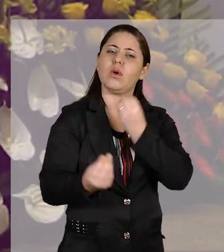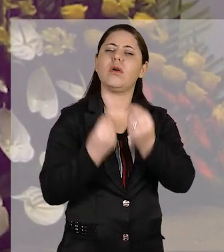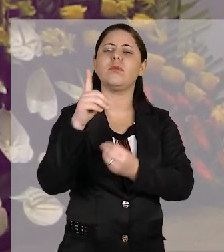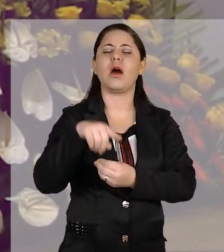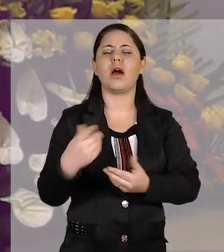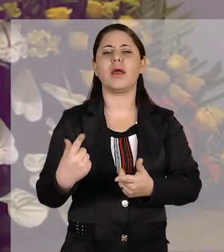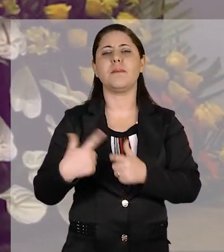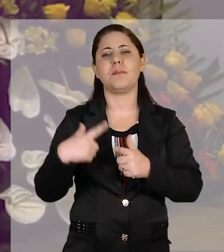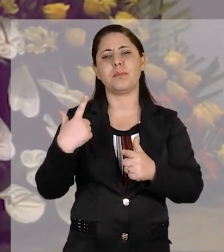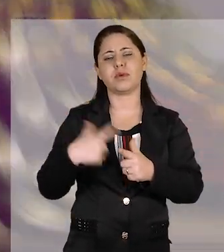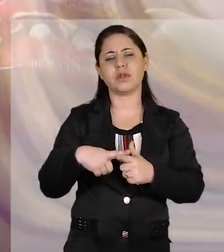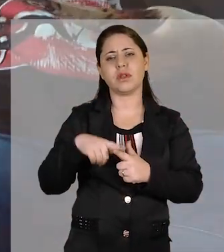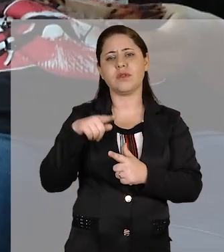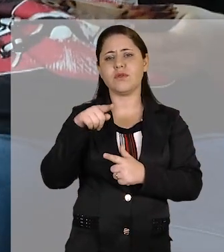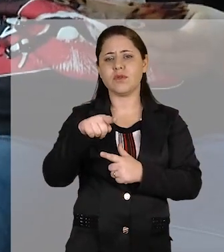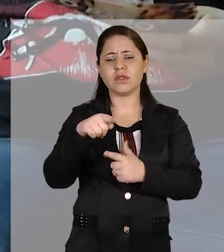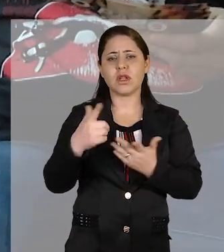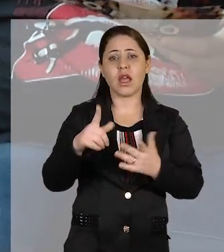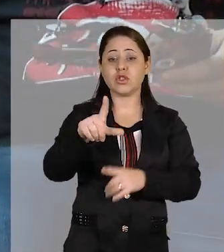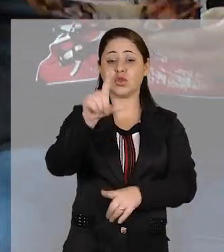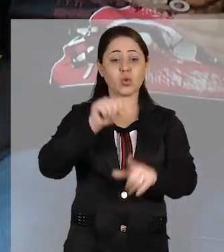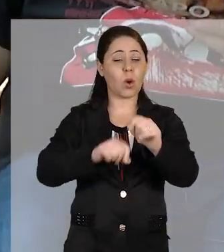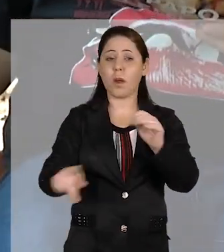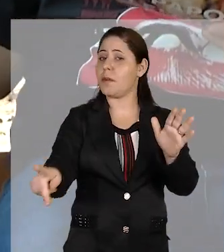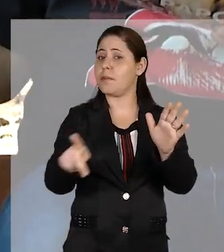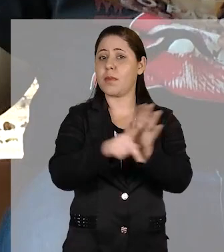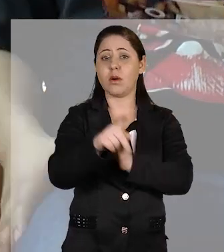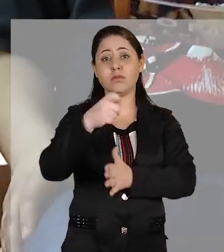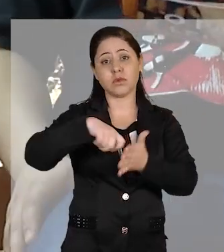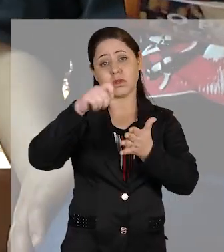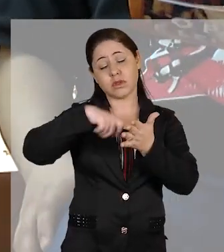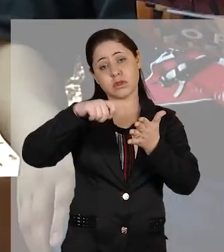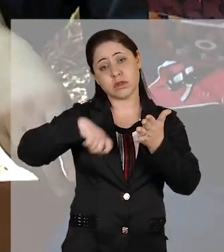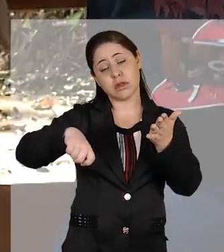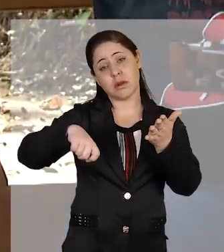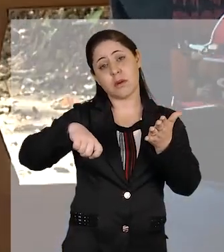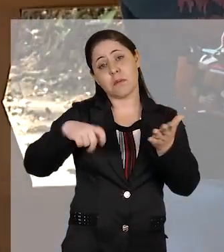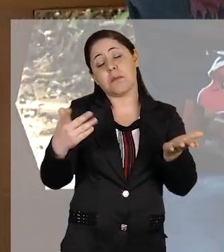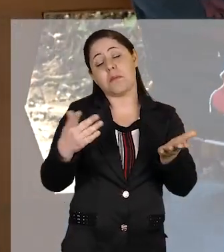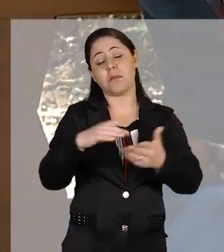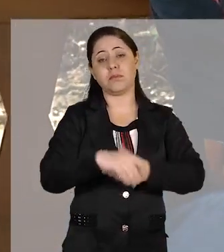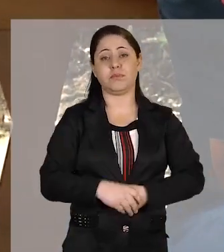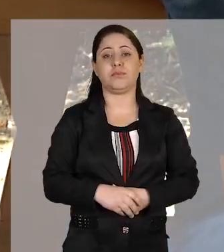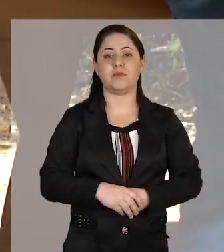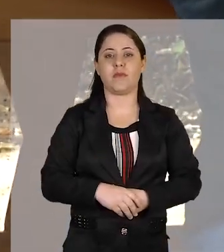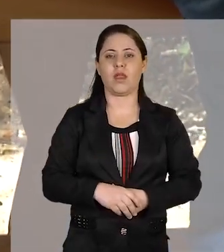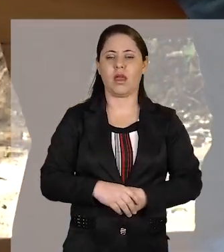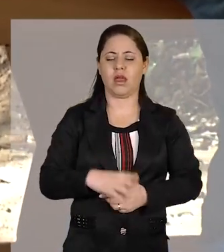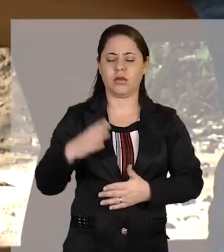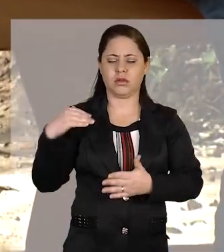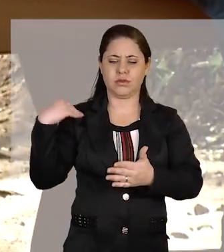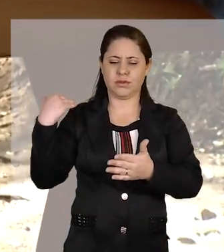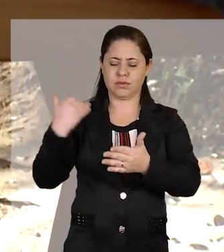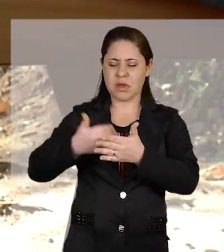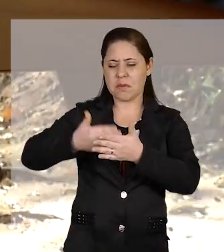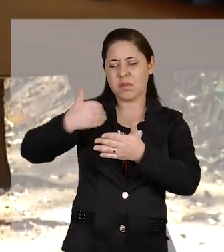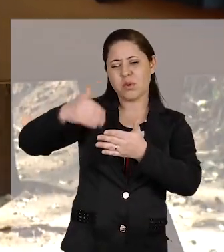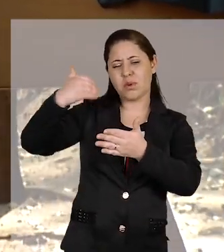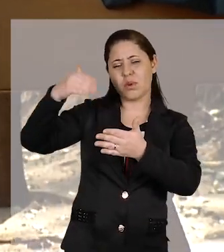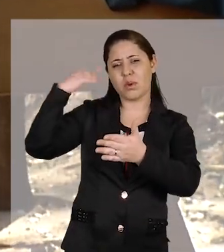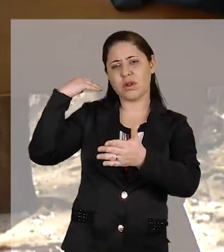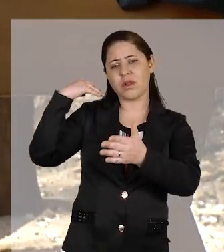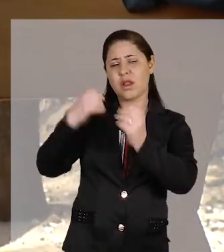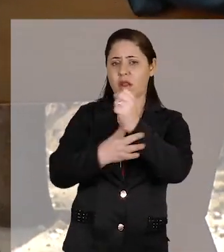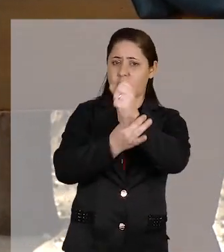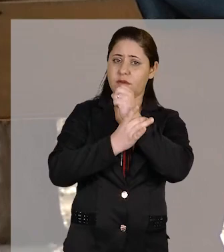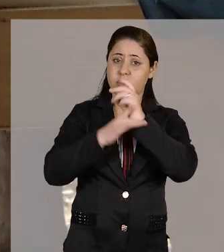ele? E por que você o escolheu, né, para estar escrevendo o prefácio? Ao longo desses anos na